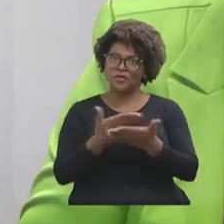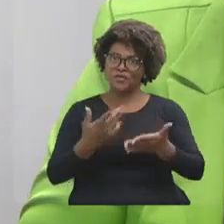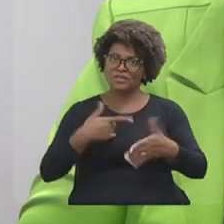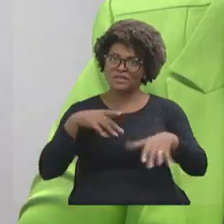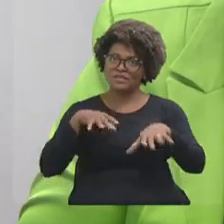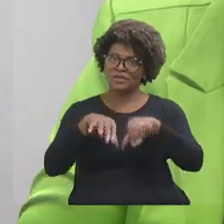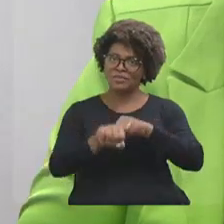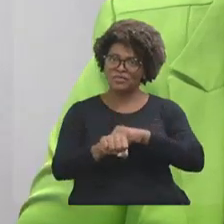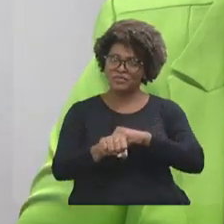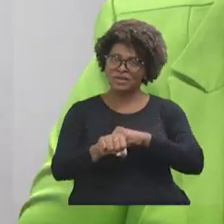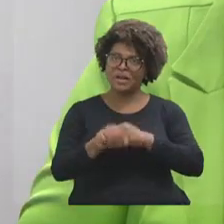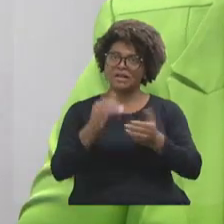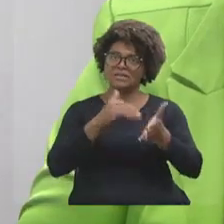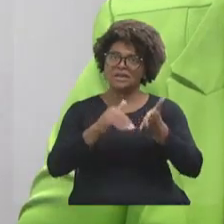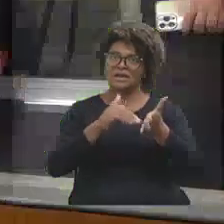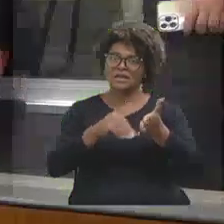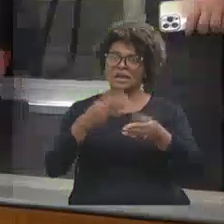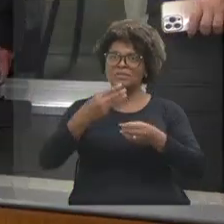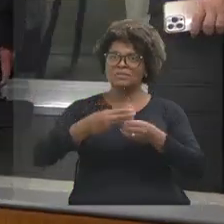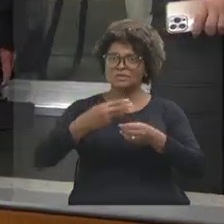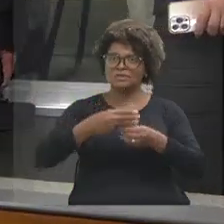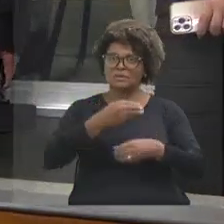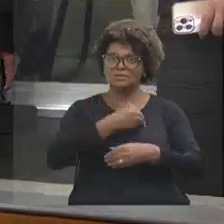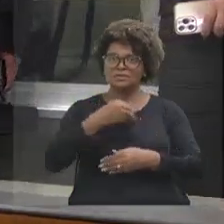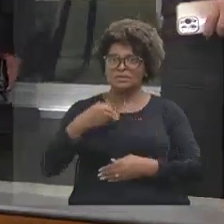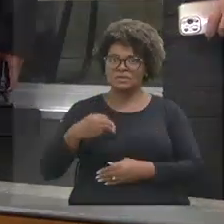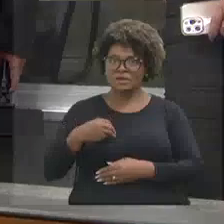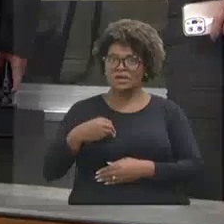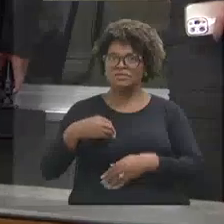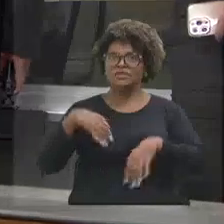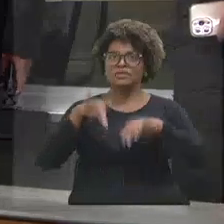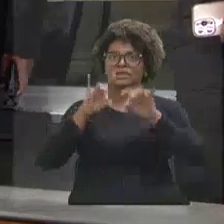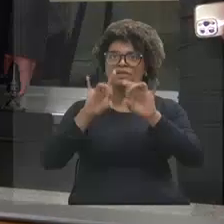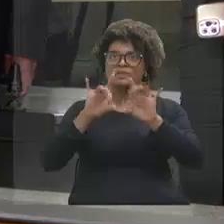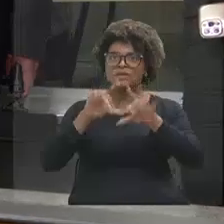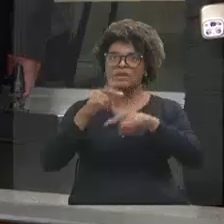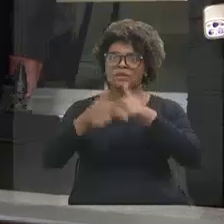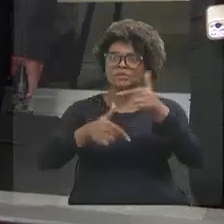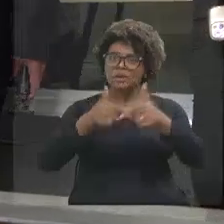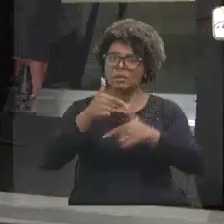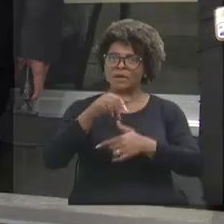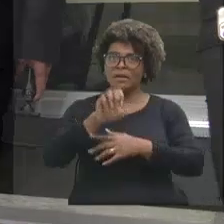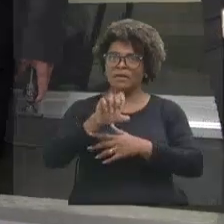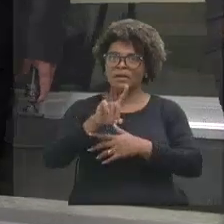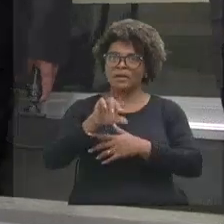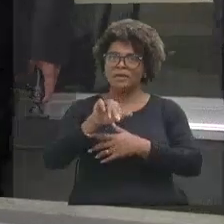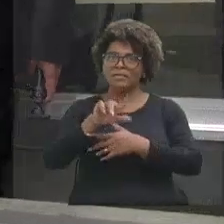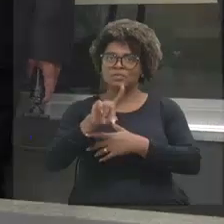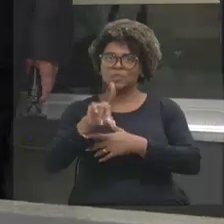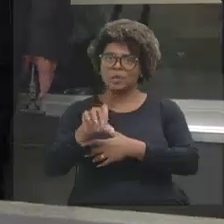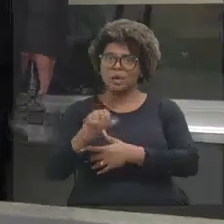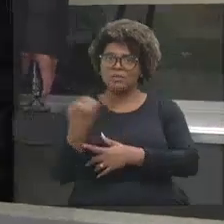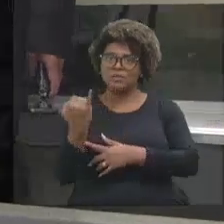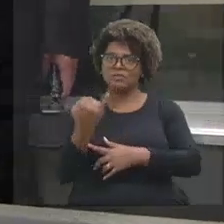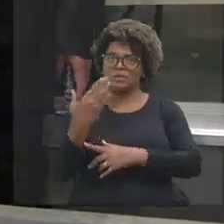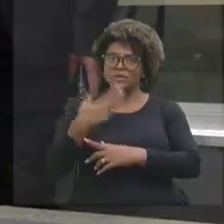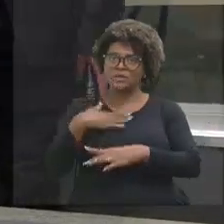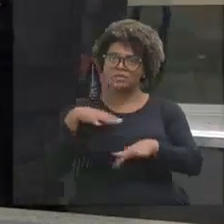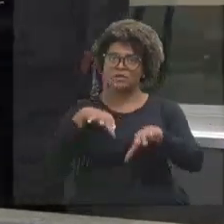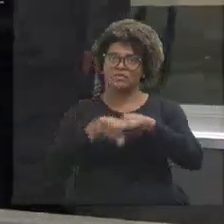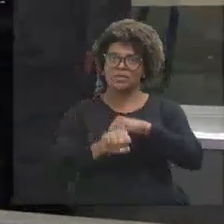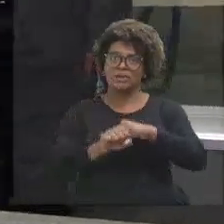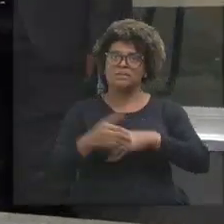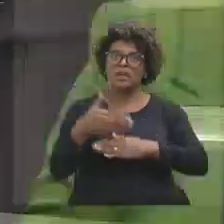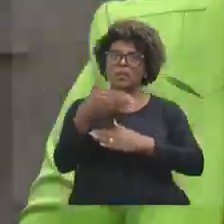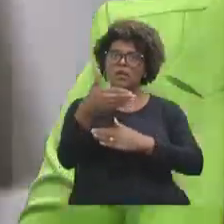formei como secretário municipal de saúde e a condução do Trabalho em especial do Eduardo foi muito importante para mim informação a fim da Secretaria de Saúde